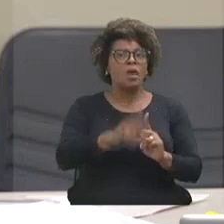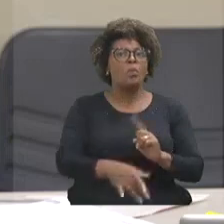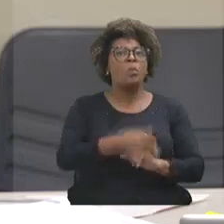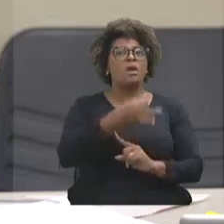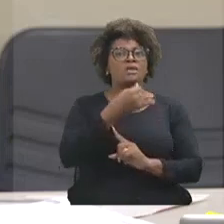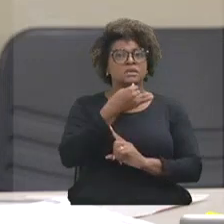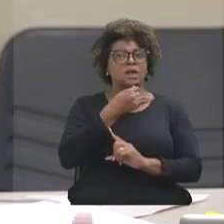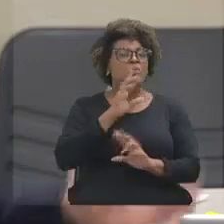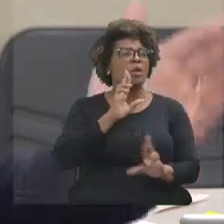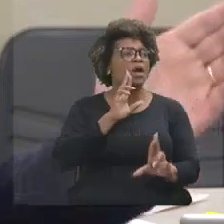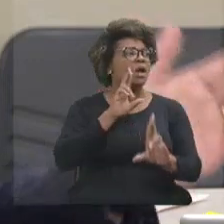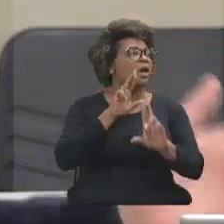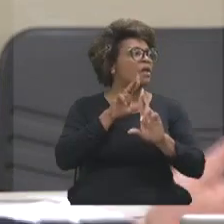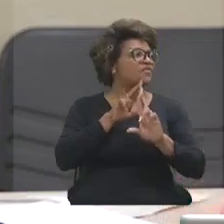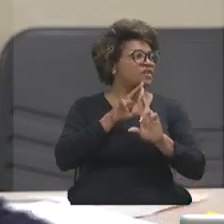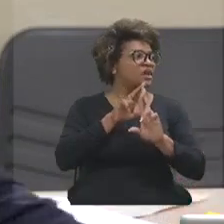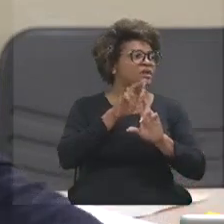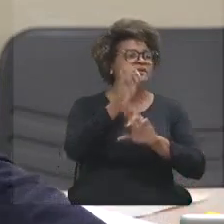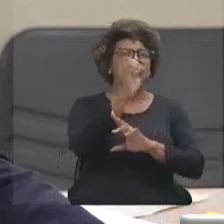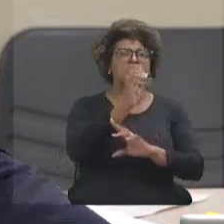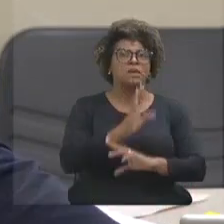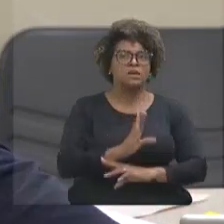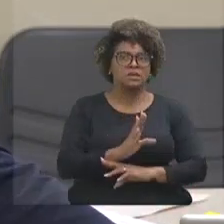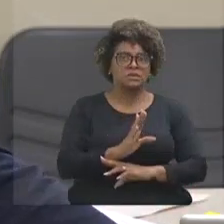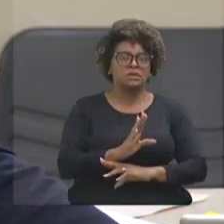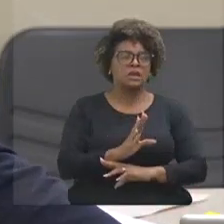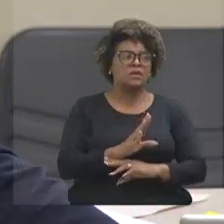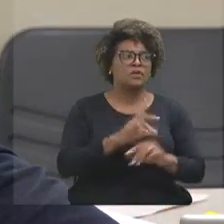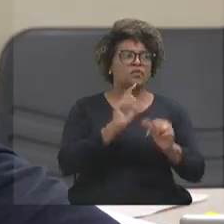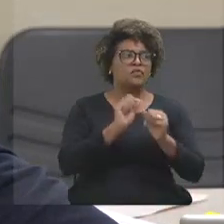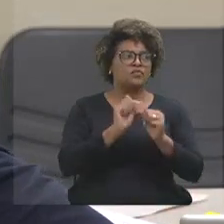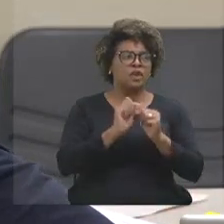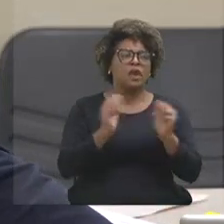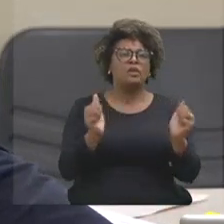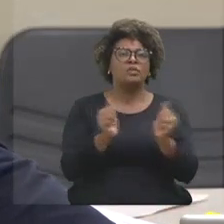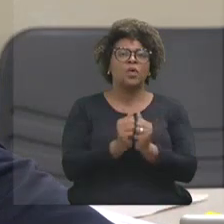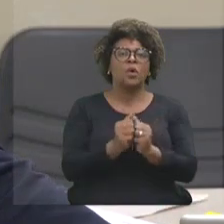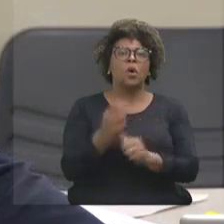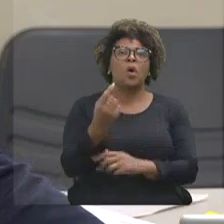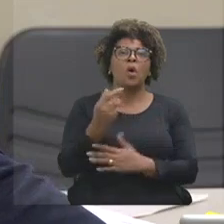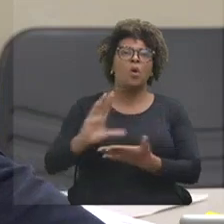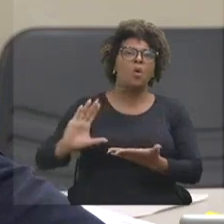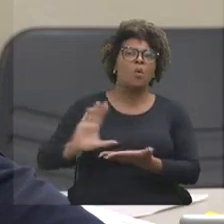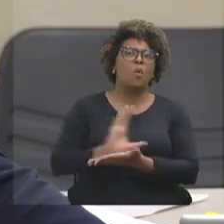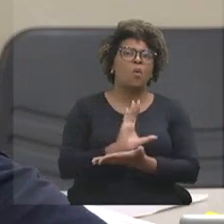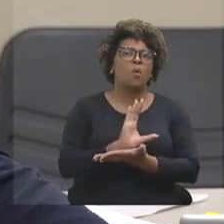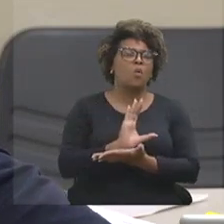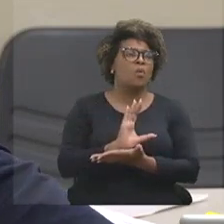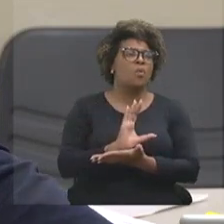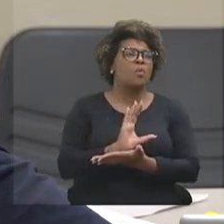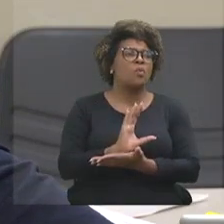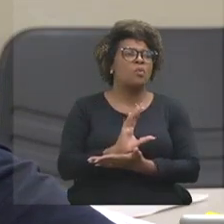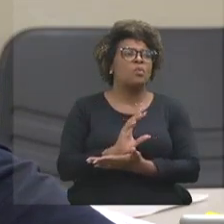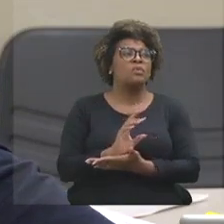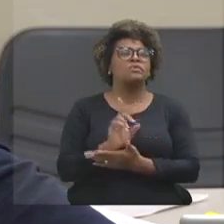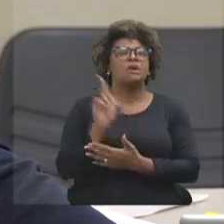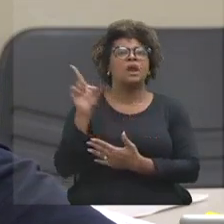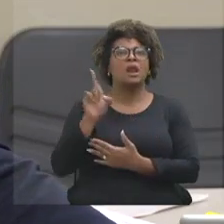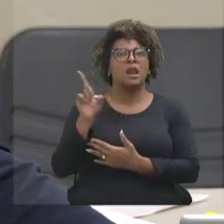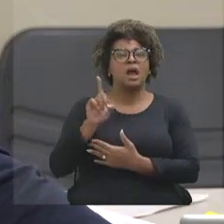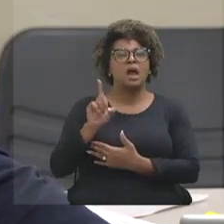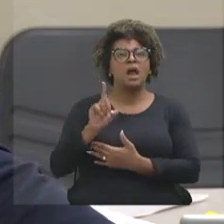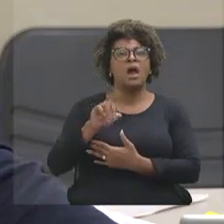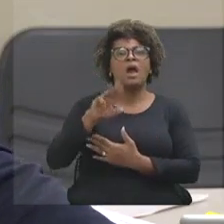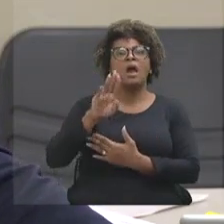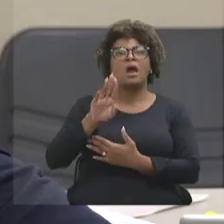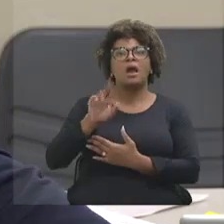um lá sem novinho com recurso fruto parte dele da reparação de Isaac Brumadinho a produção